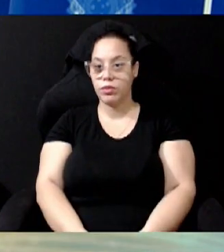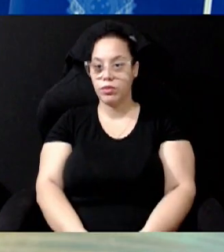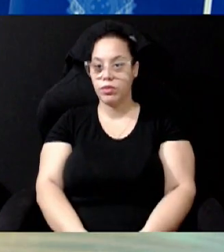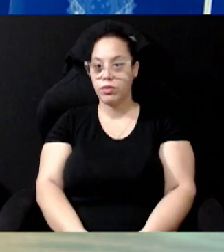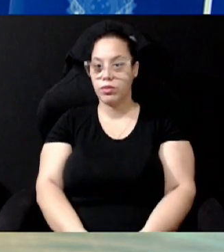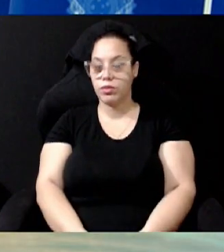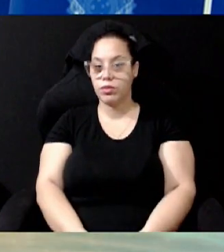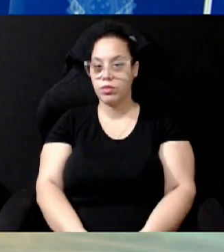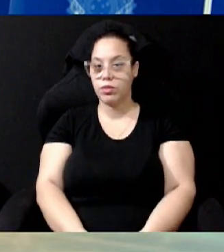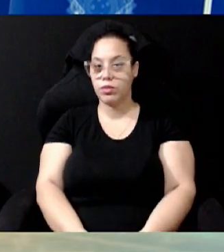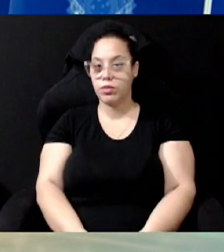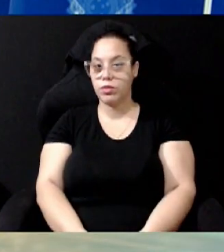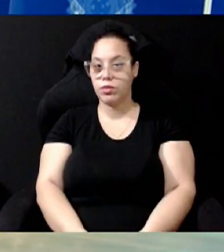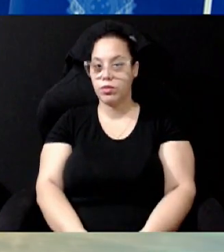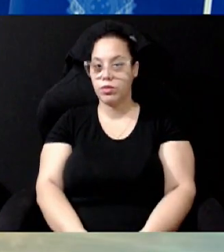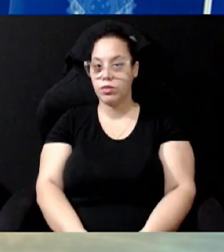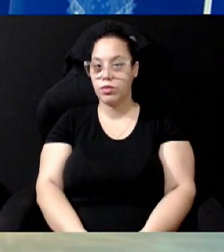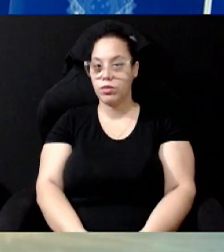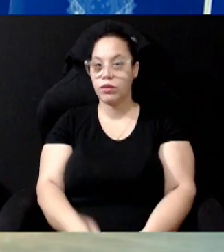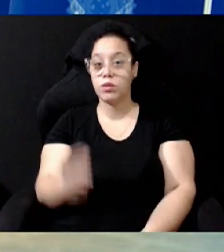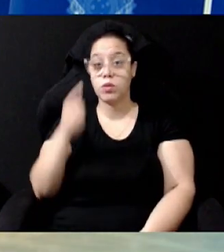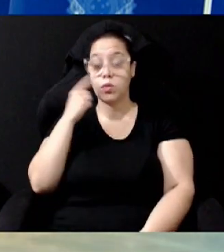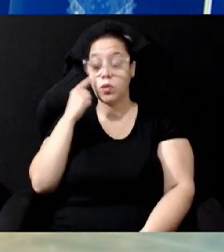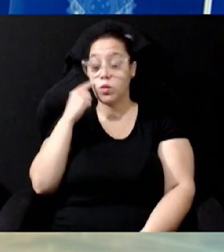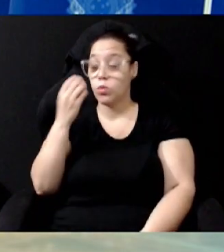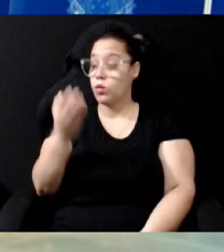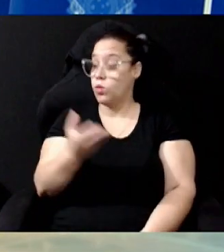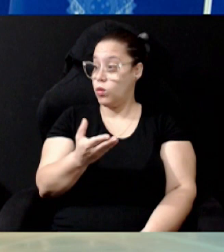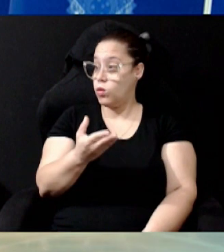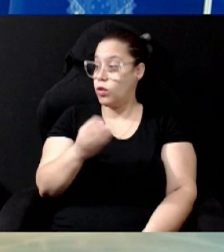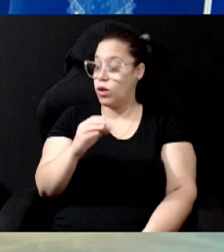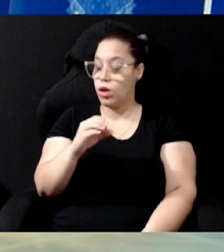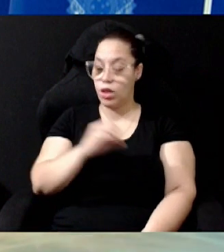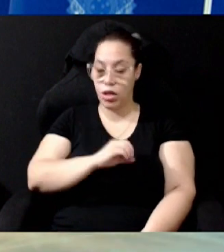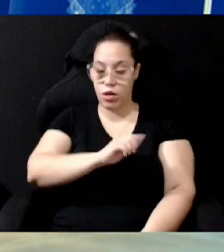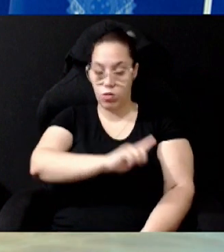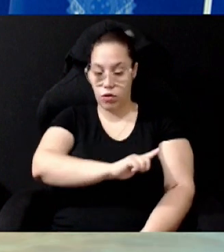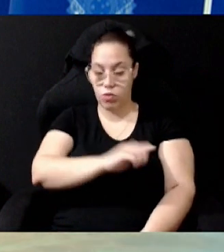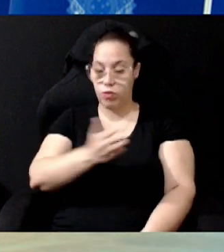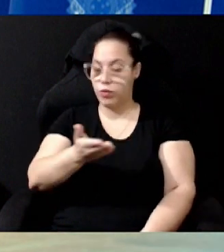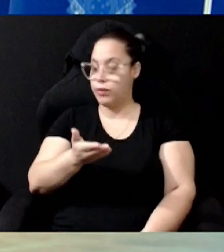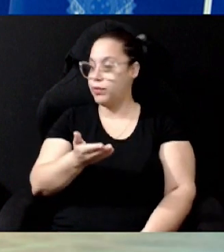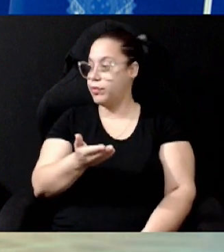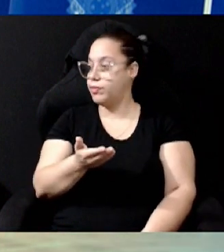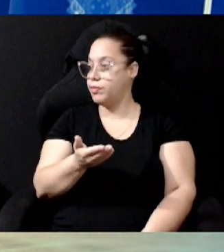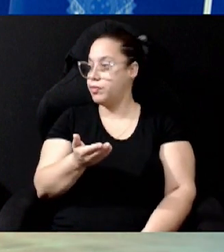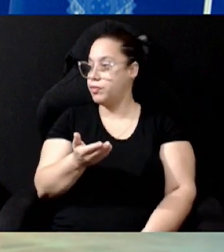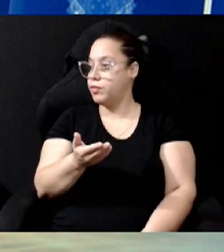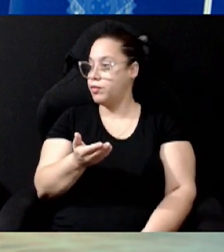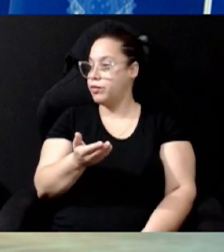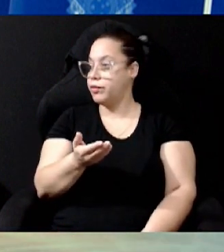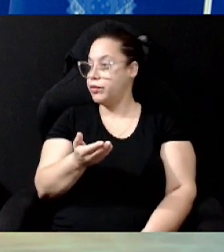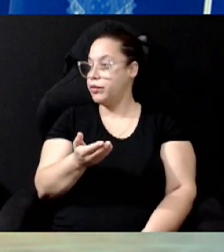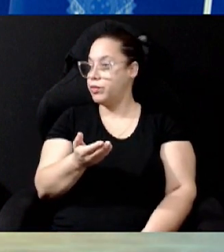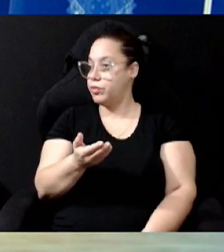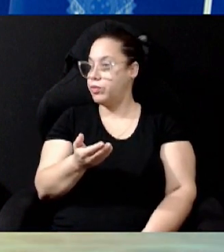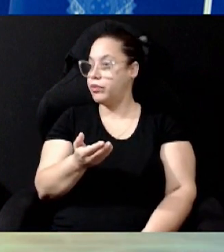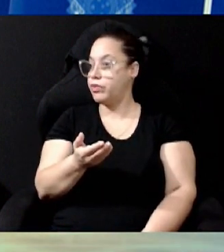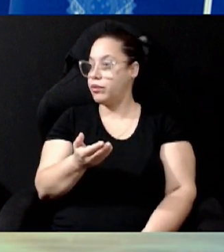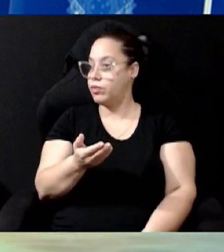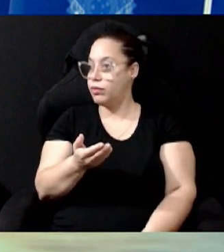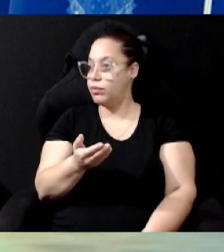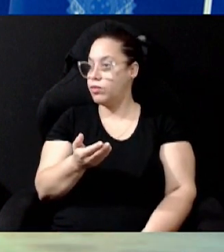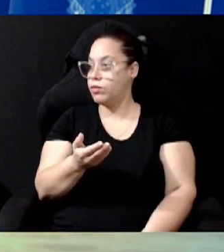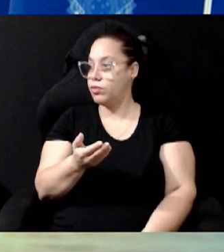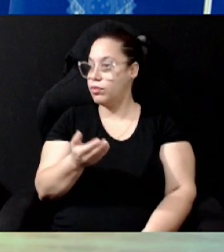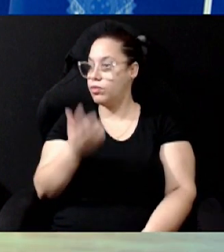da tarde. E a unidade do Campo Grande, na Rua Manuel Machado Pereira, número 902, em frente à Praça da Concórdia,